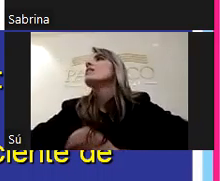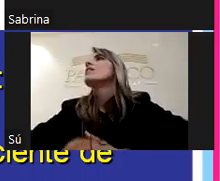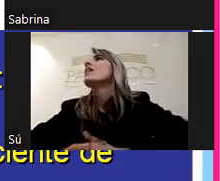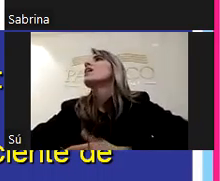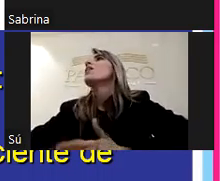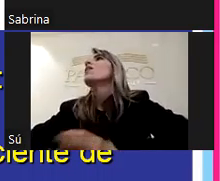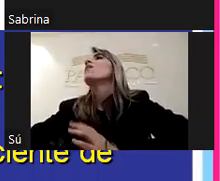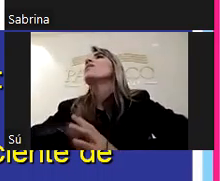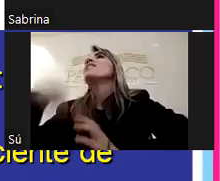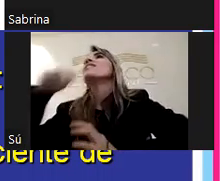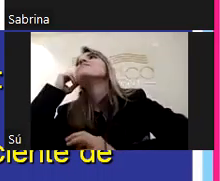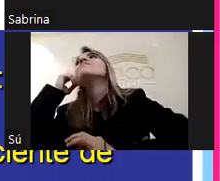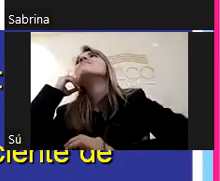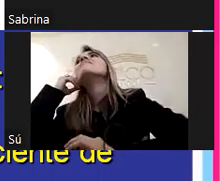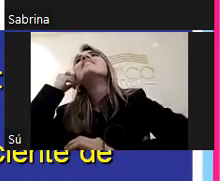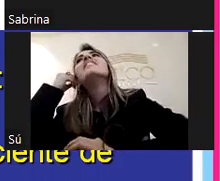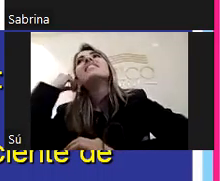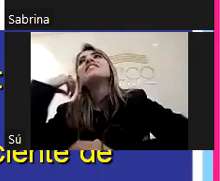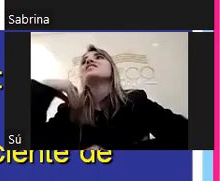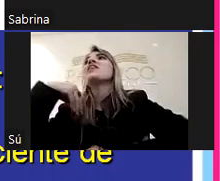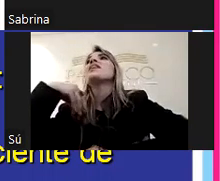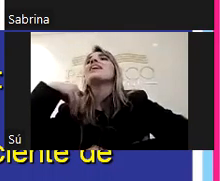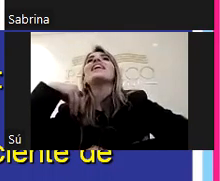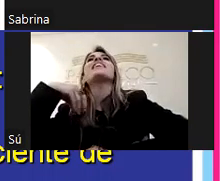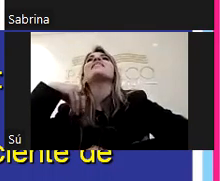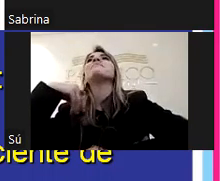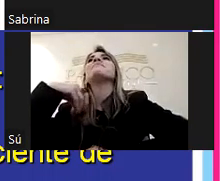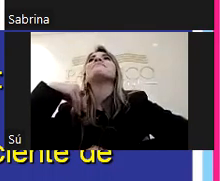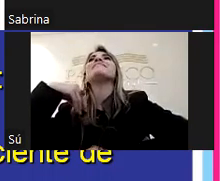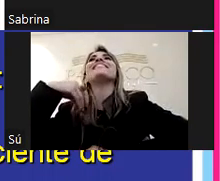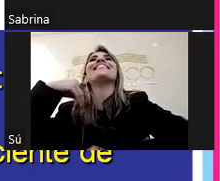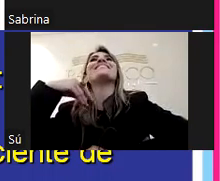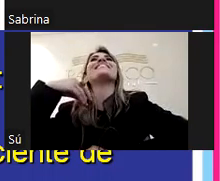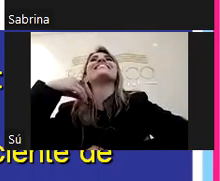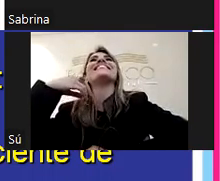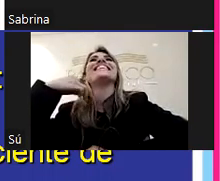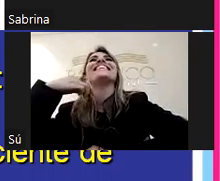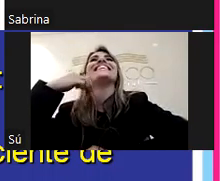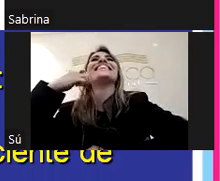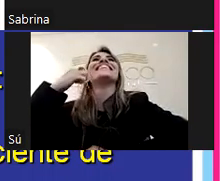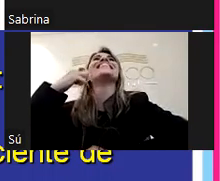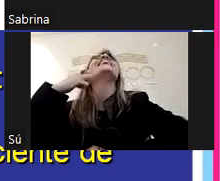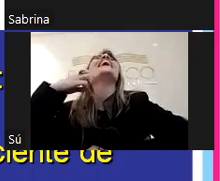A fixação à autoereção. Eu tenho que ficar bem ereto, eu tenho que ficar com o pau duro.